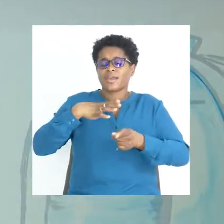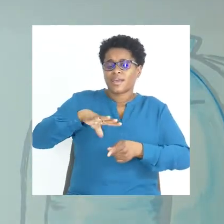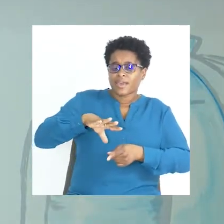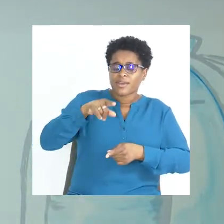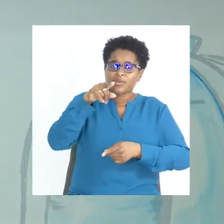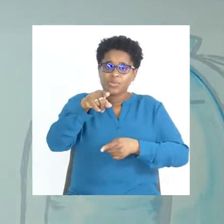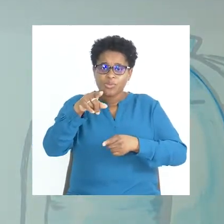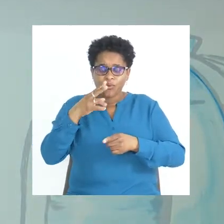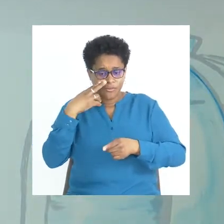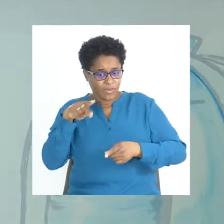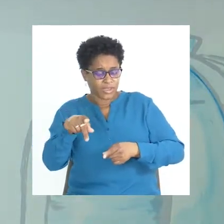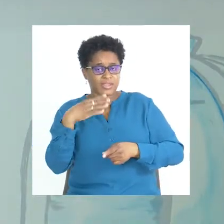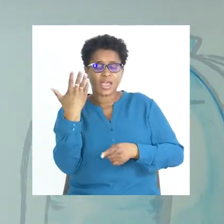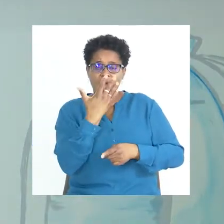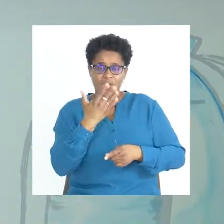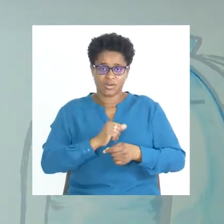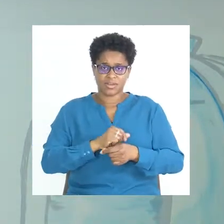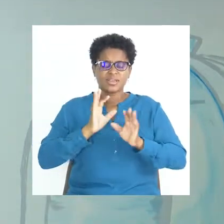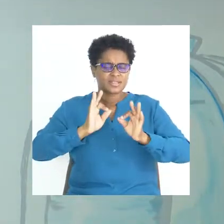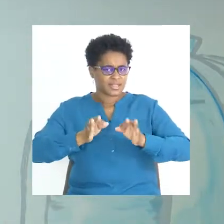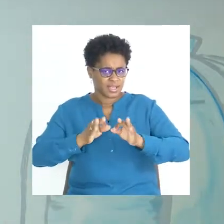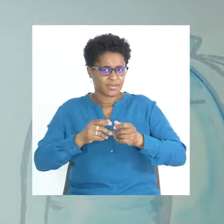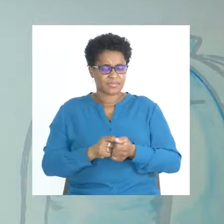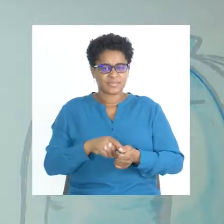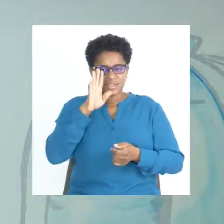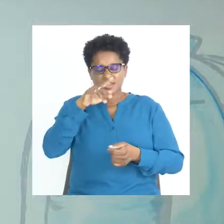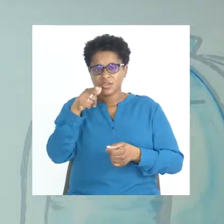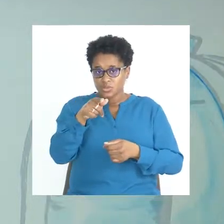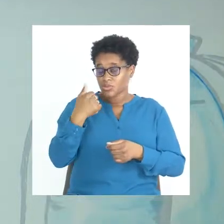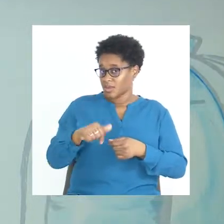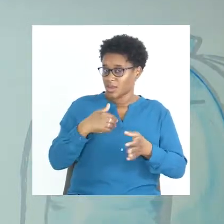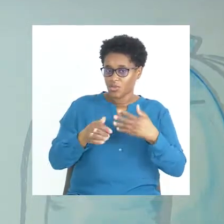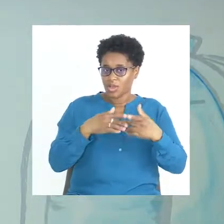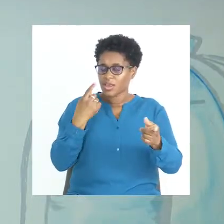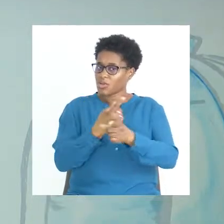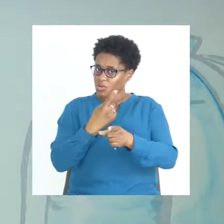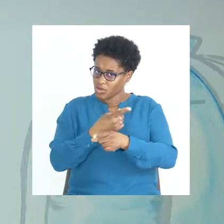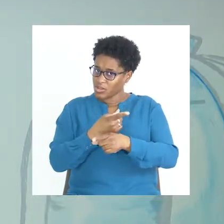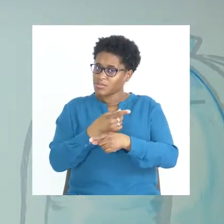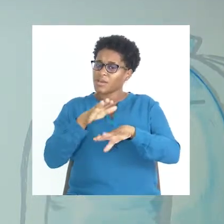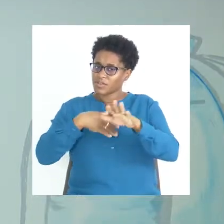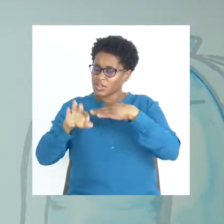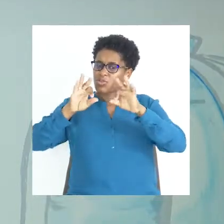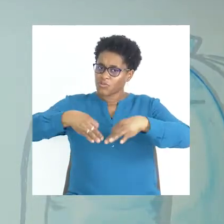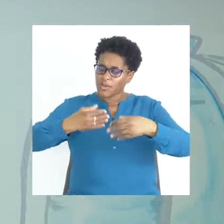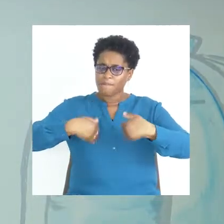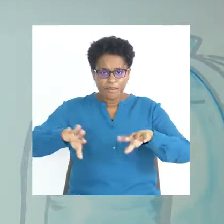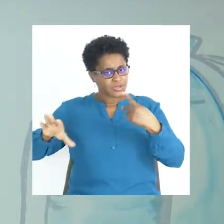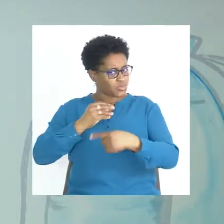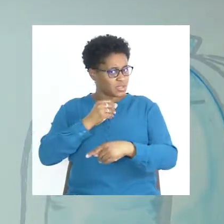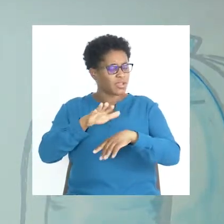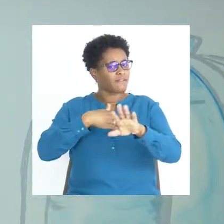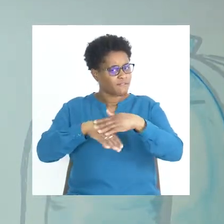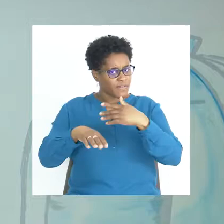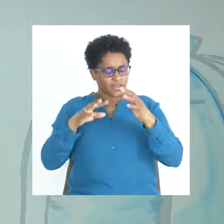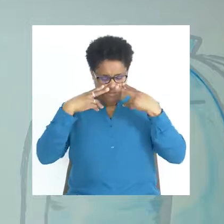tu acompanhas nesta aula? Sempre e sempre tens qualquer coisa para atingir no fim. Mas se não conseguires,